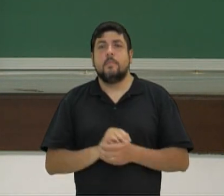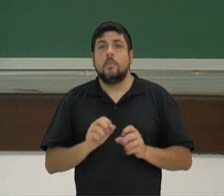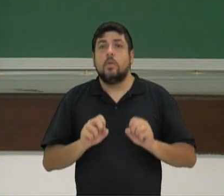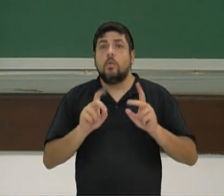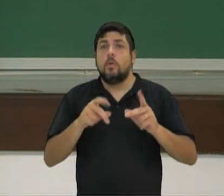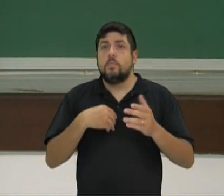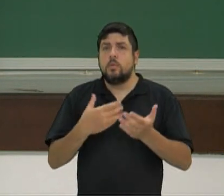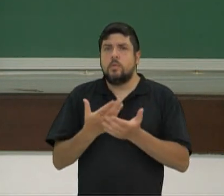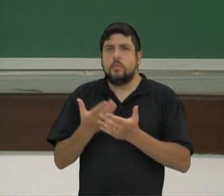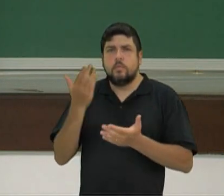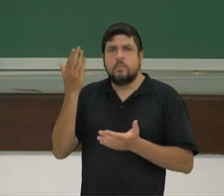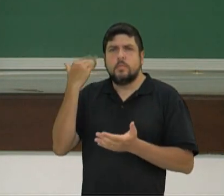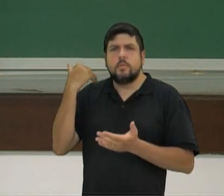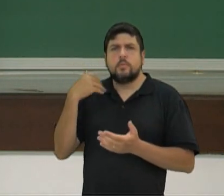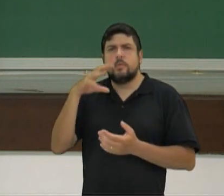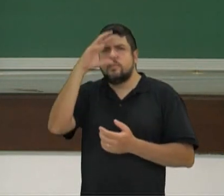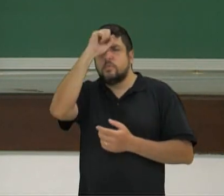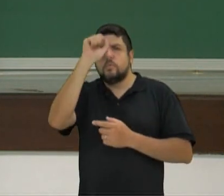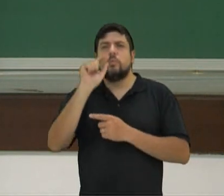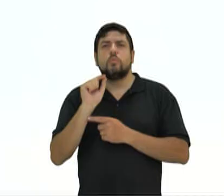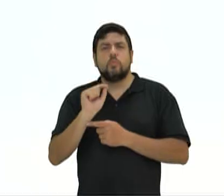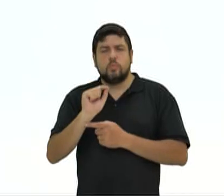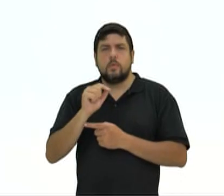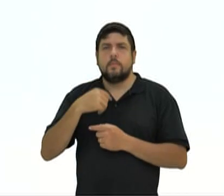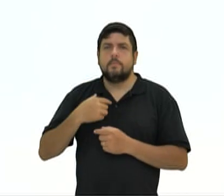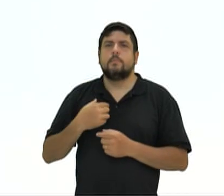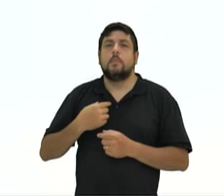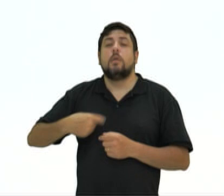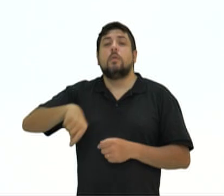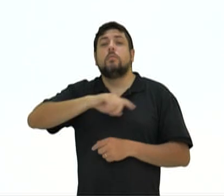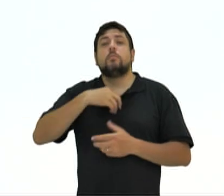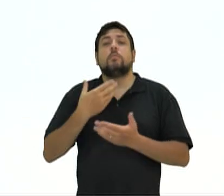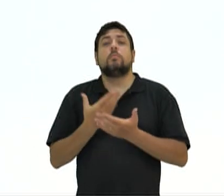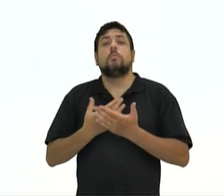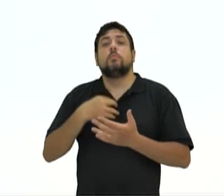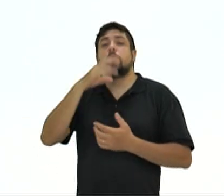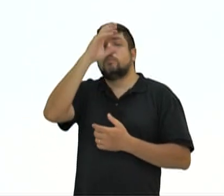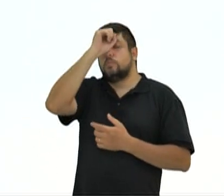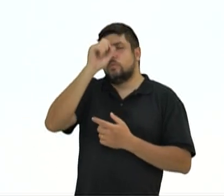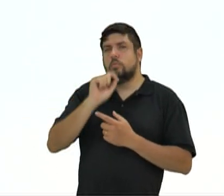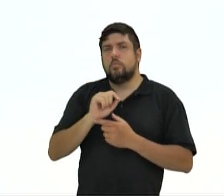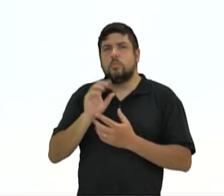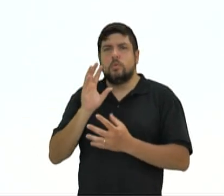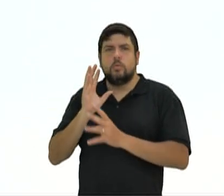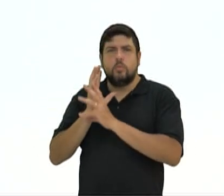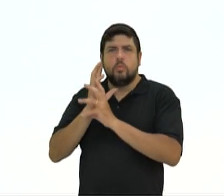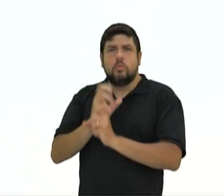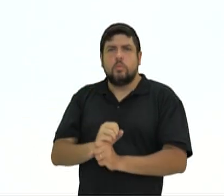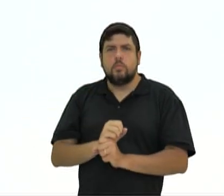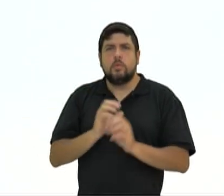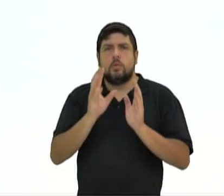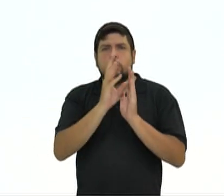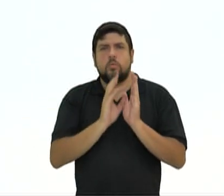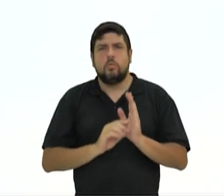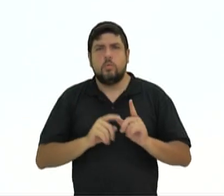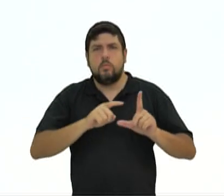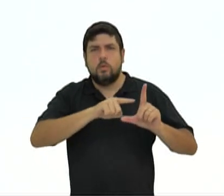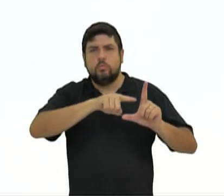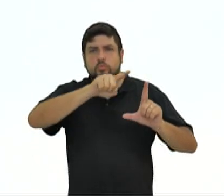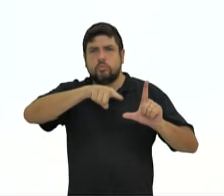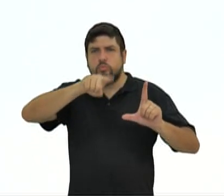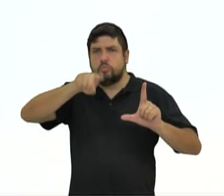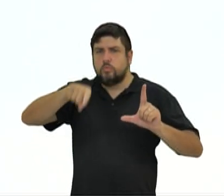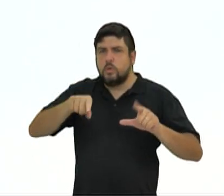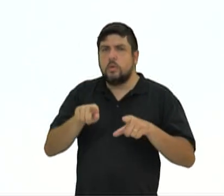viu na aula anterior, Então, nós estudamos a retomada do conteúdo sobre gráficos, a tratamento